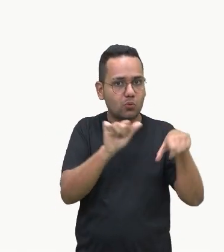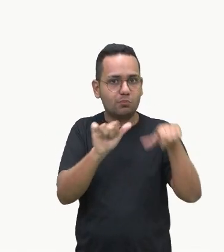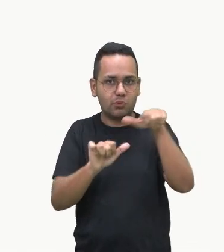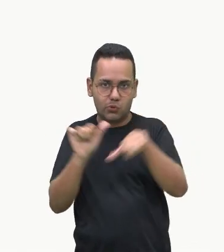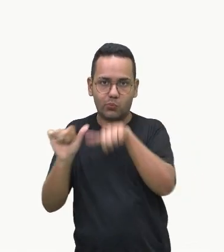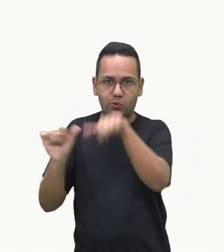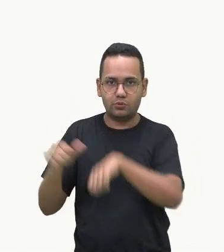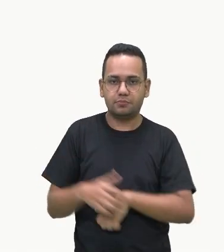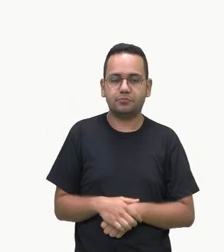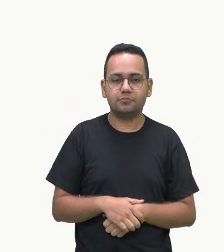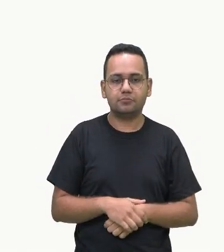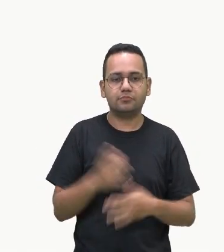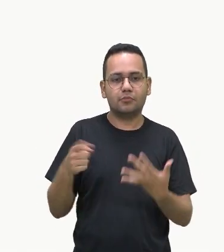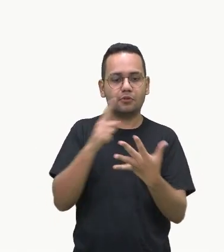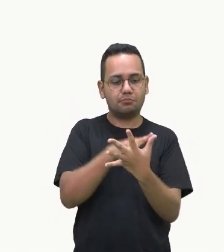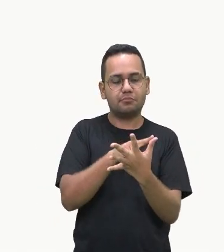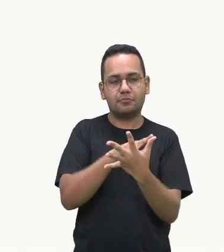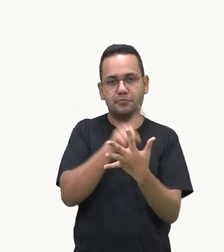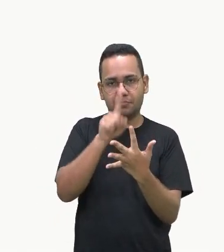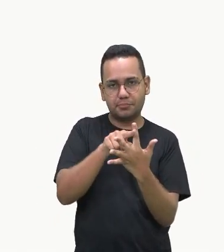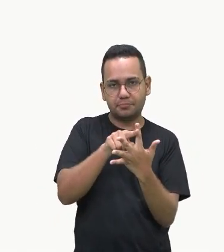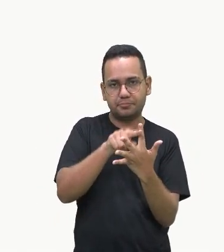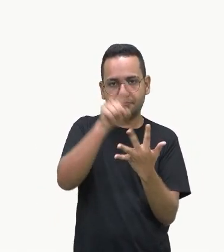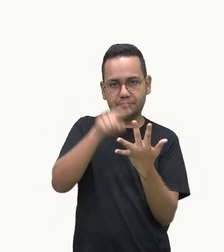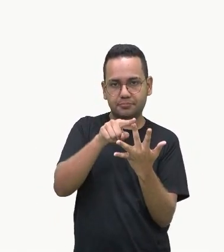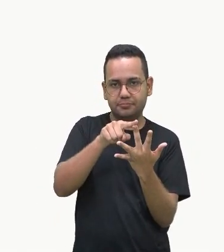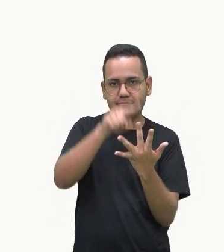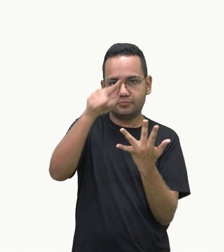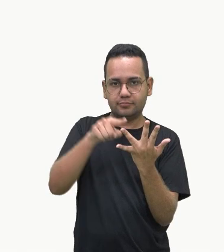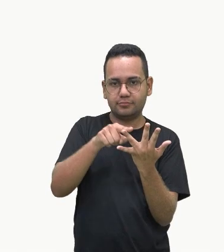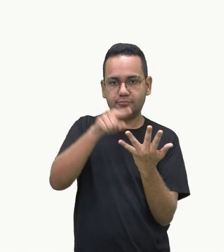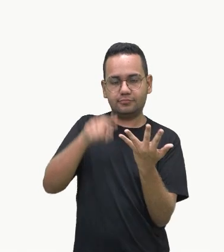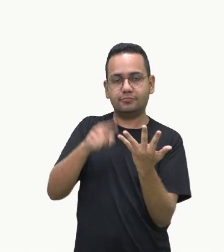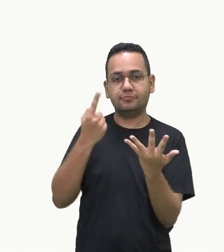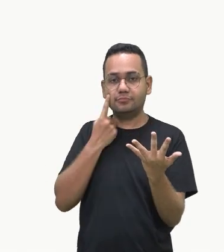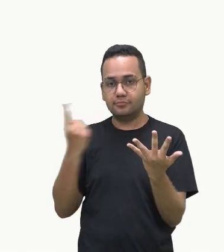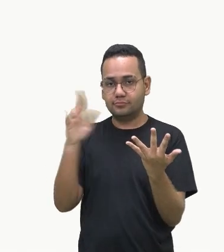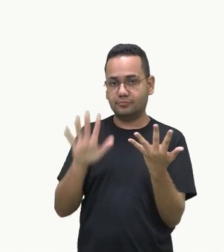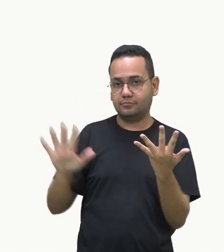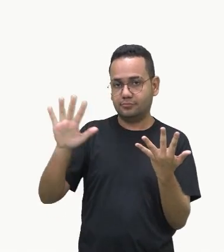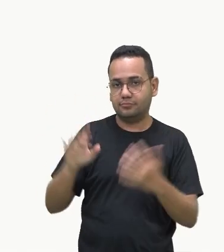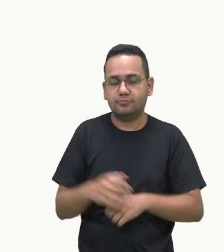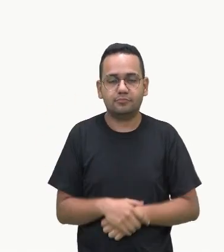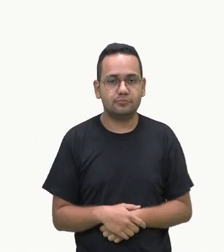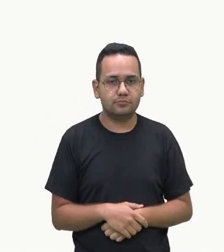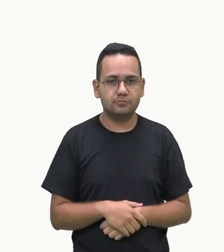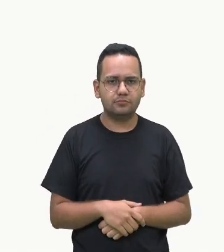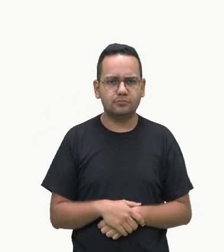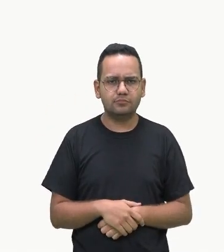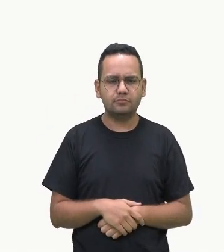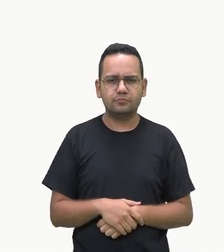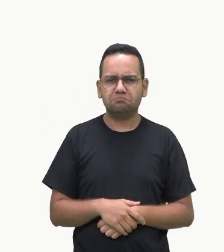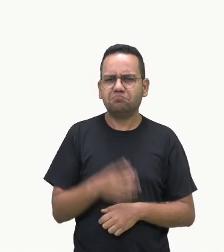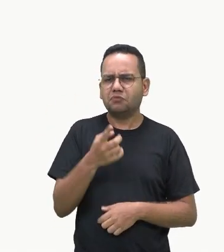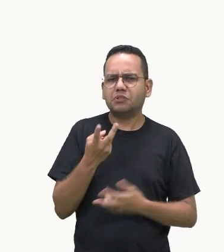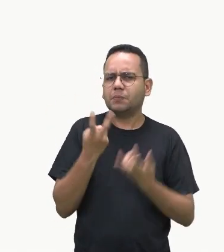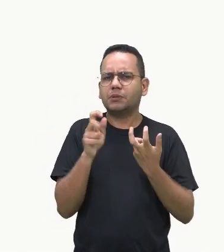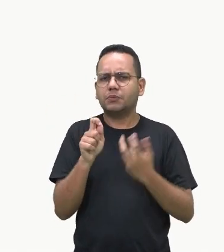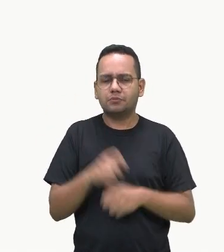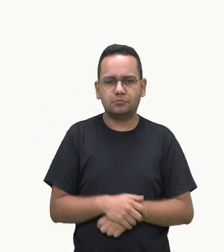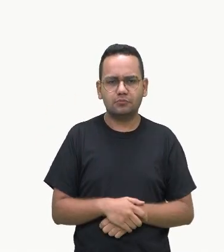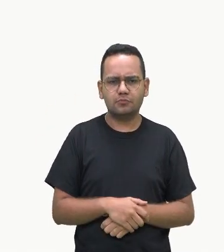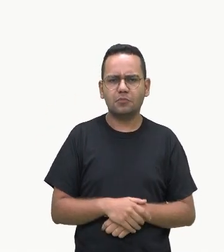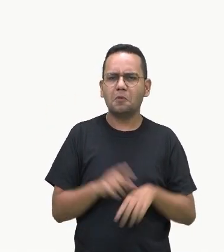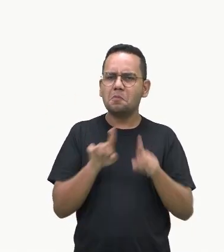é triângulo, depois vem quadrilátero, pentágono, hexágono e heptágono. Aí você pode dizer assim, mas se todos